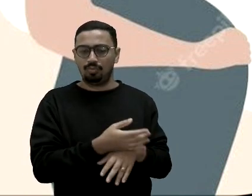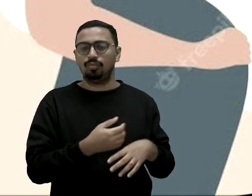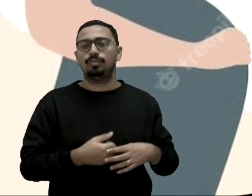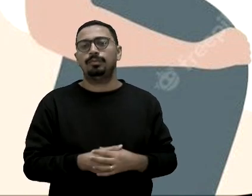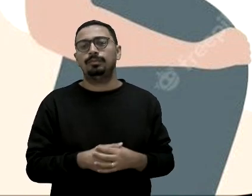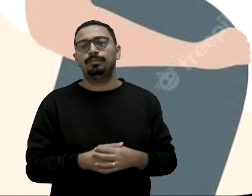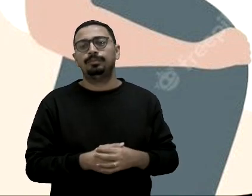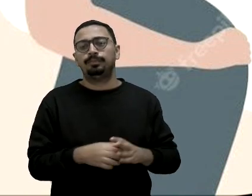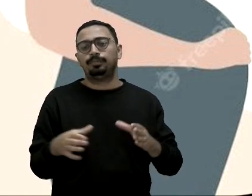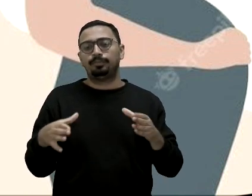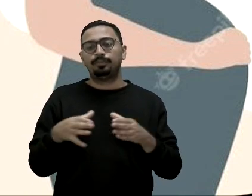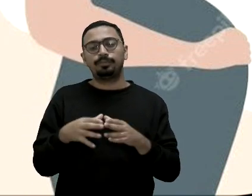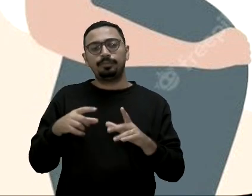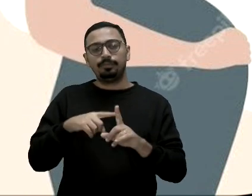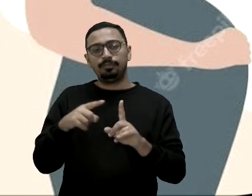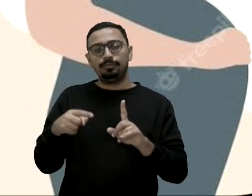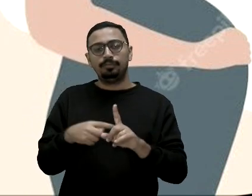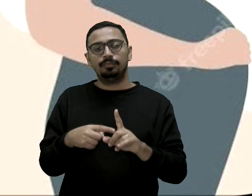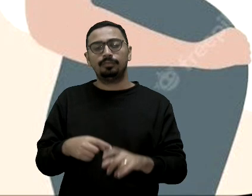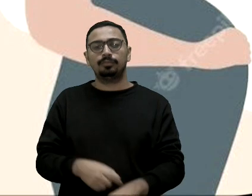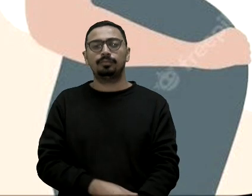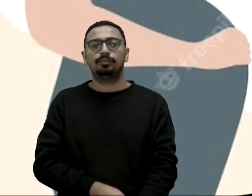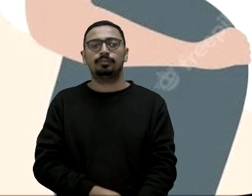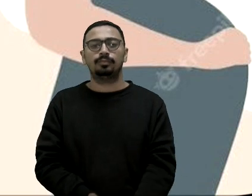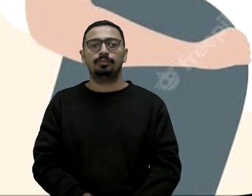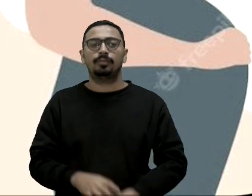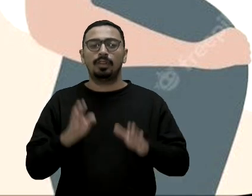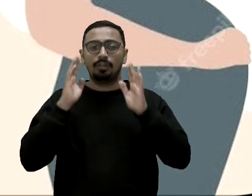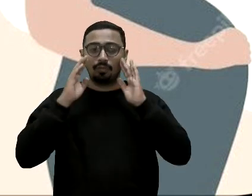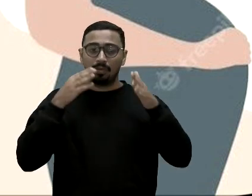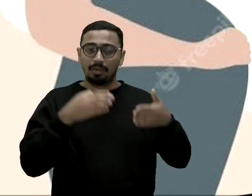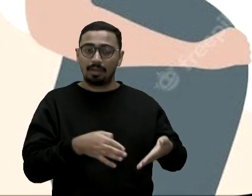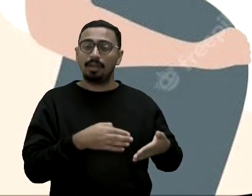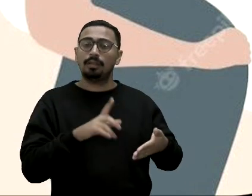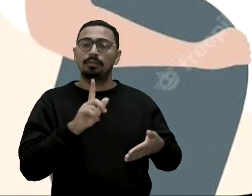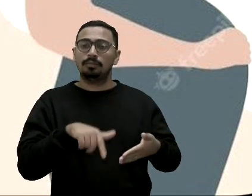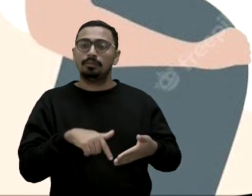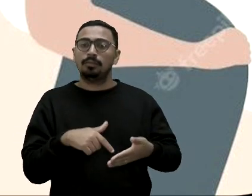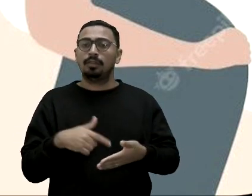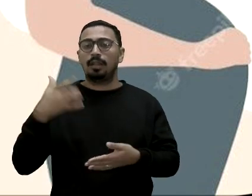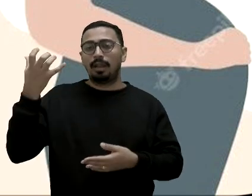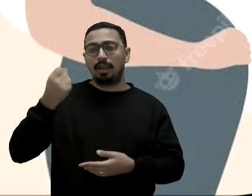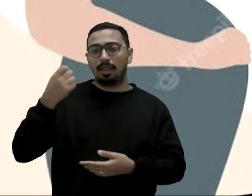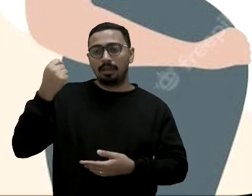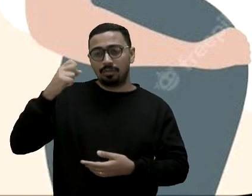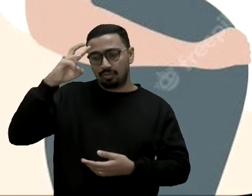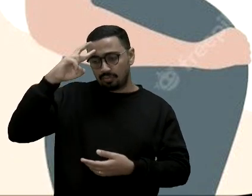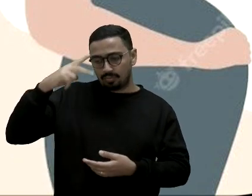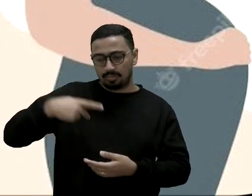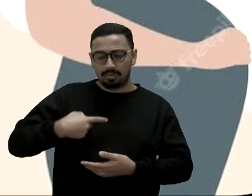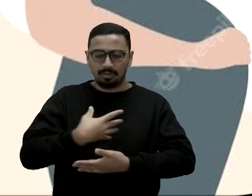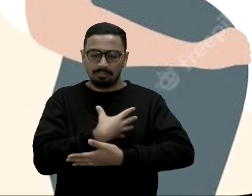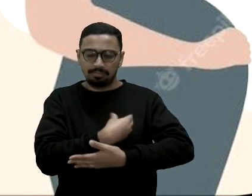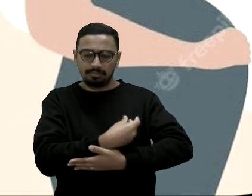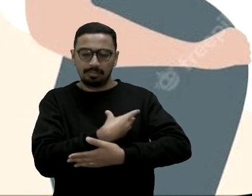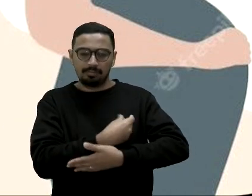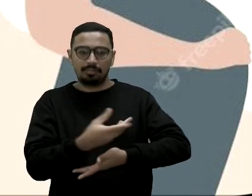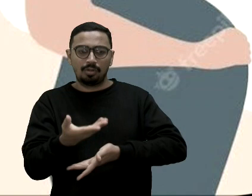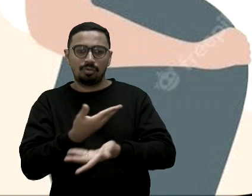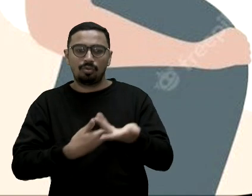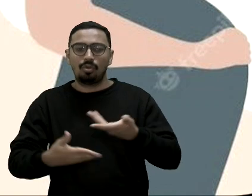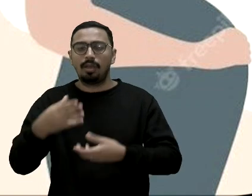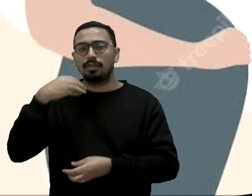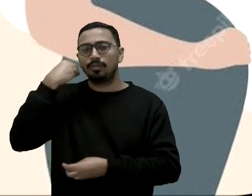também o grupo de gestante com ênfase no aleitamento materno e troca de experiências e a